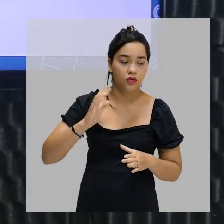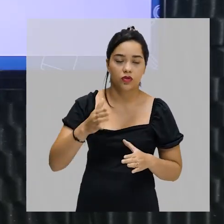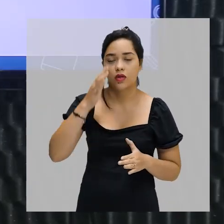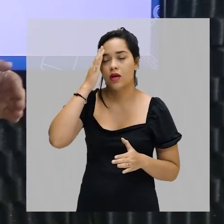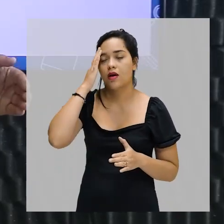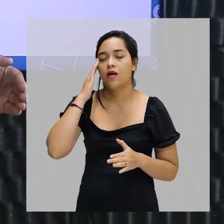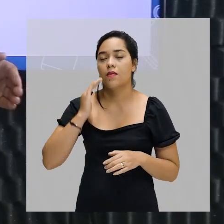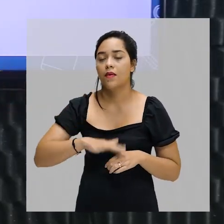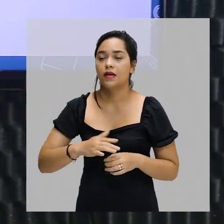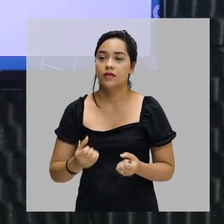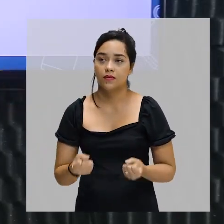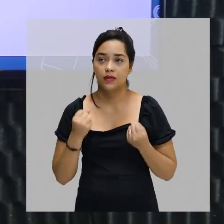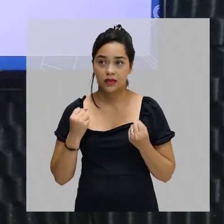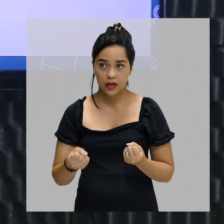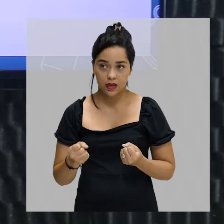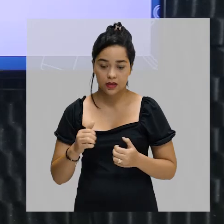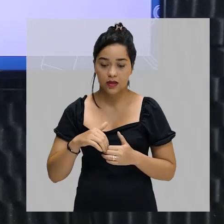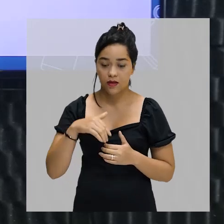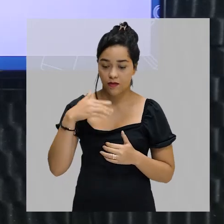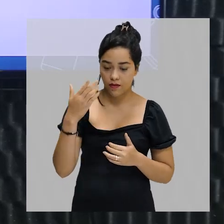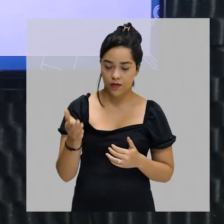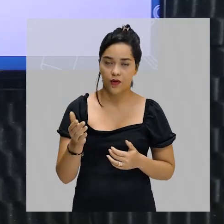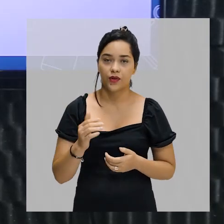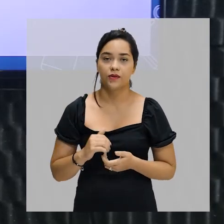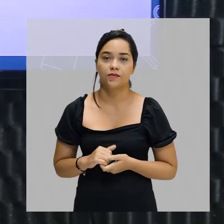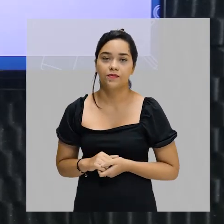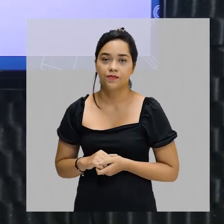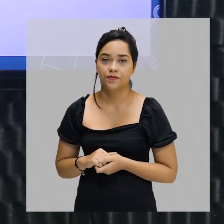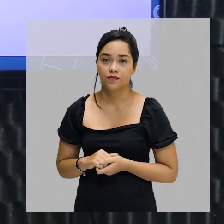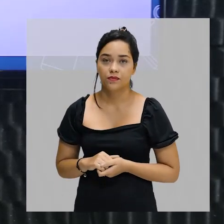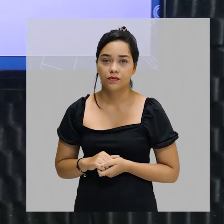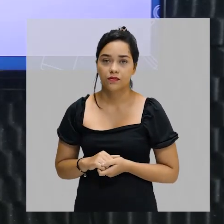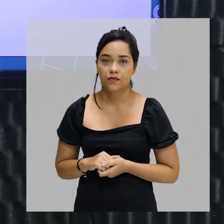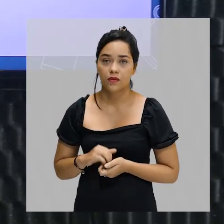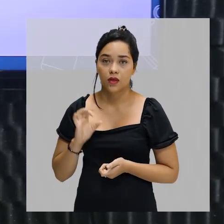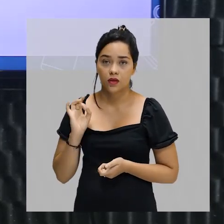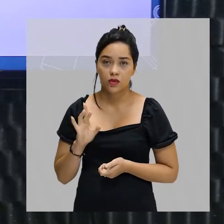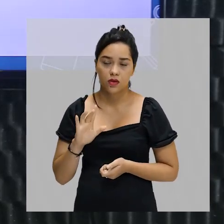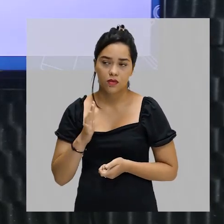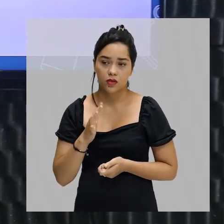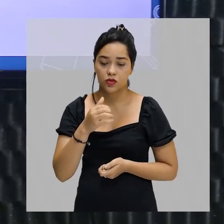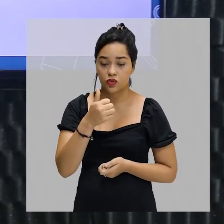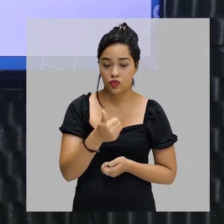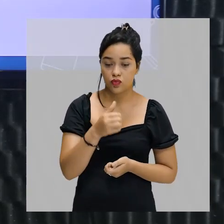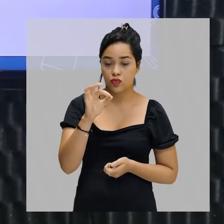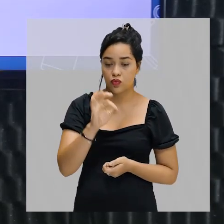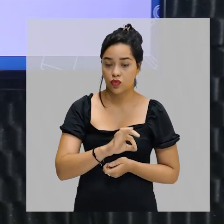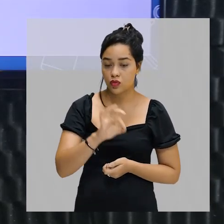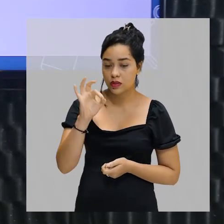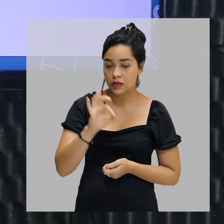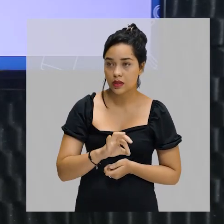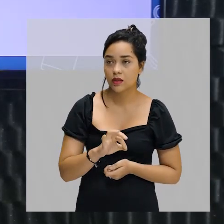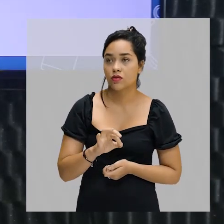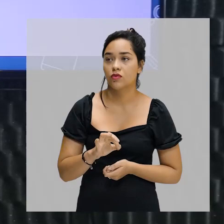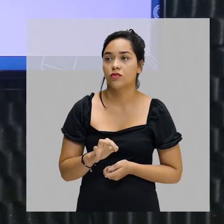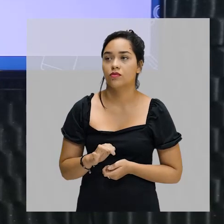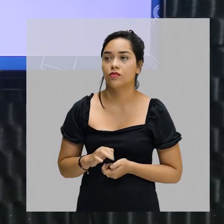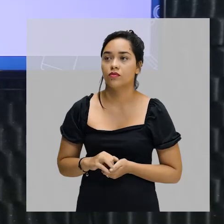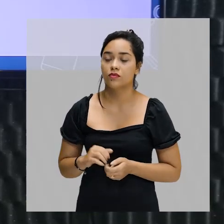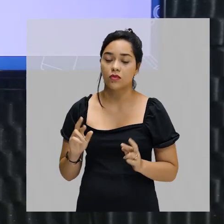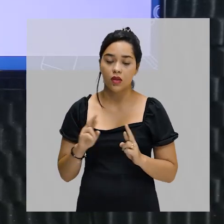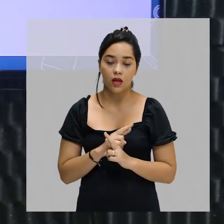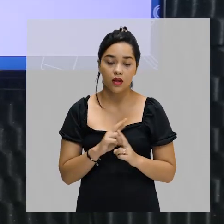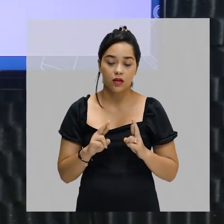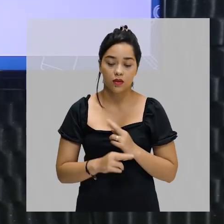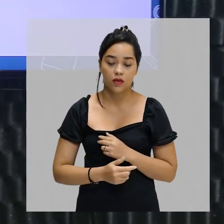mais pesado ele vai ser jogado, né, mais externamente. Né? Somente cerca de 1%, né, em